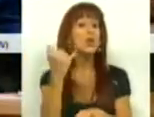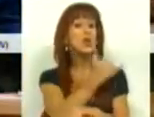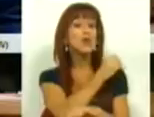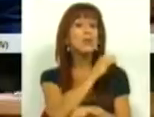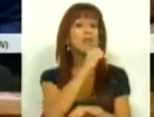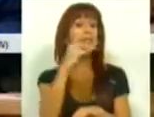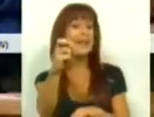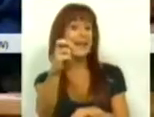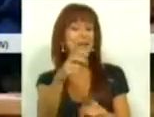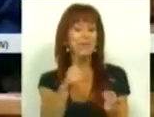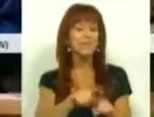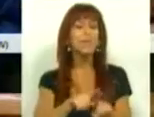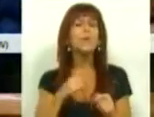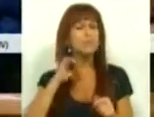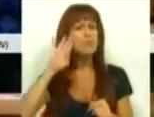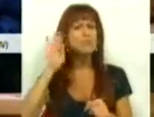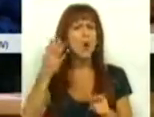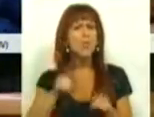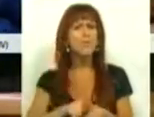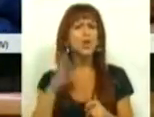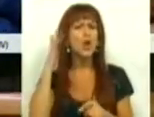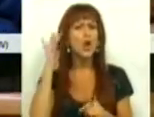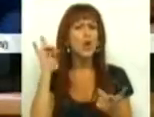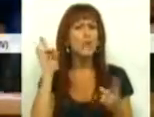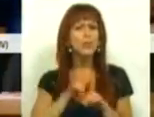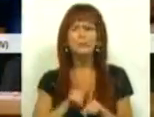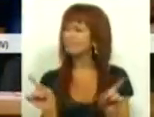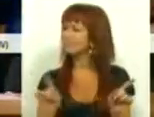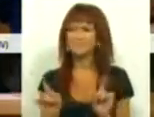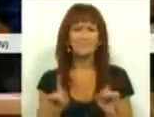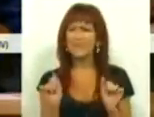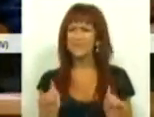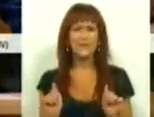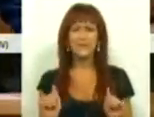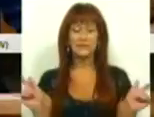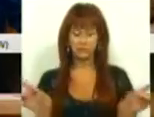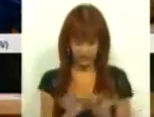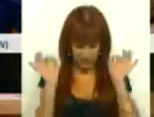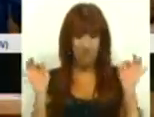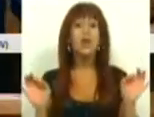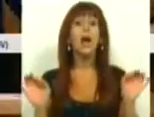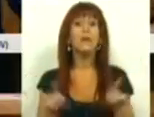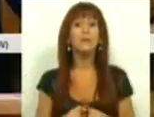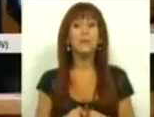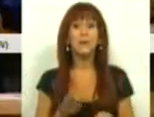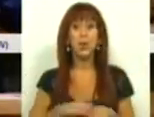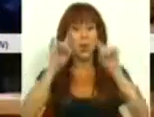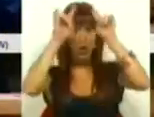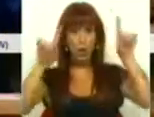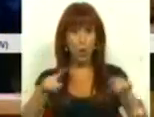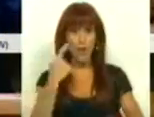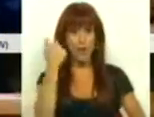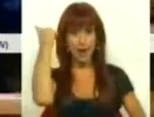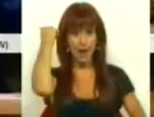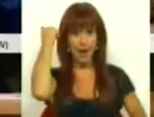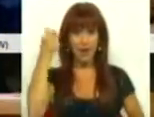e 2003, em que se soube que os números não eram certos, de tal forma que, como este quadro